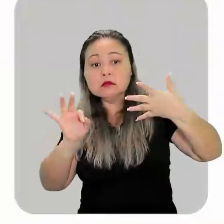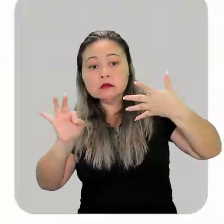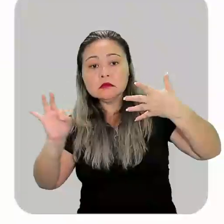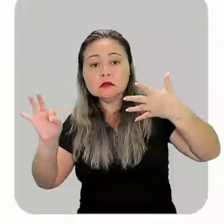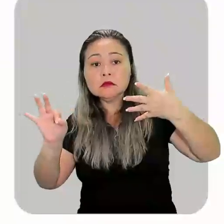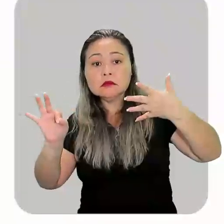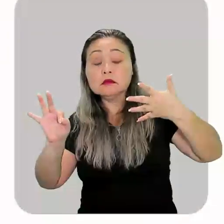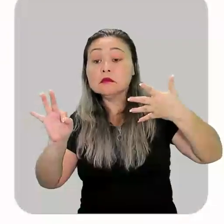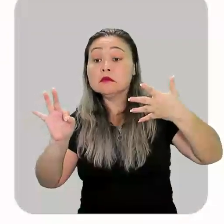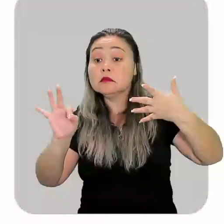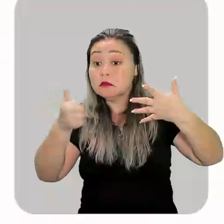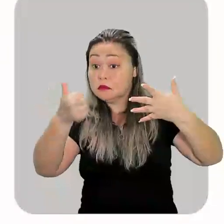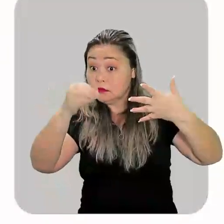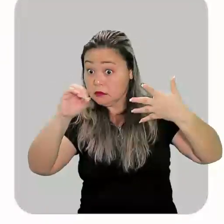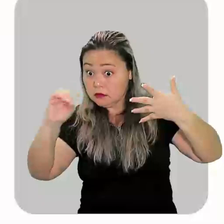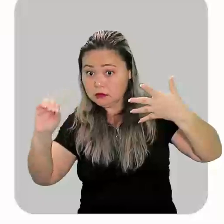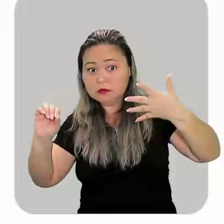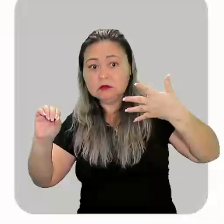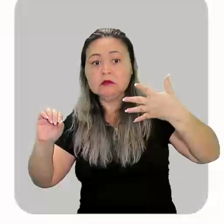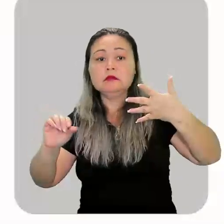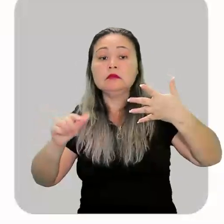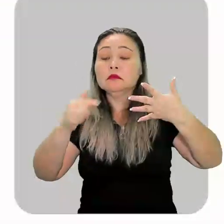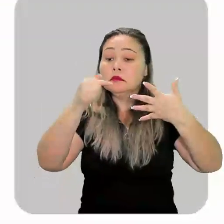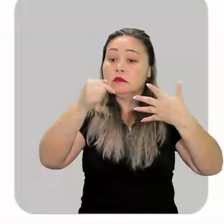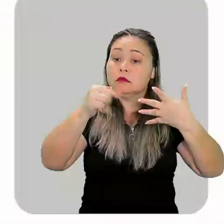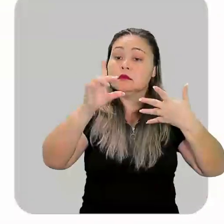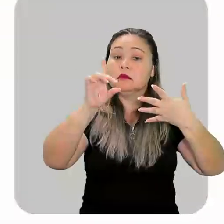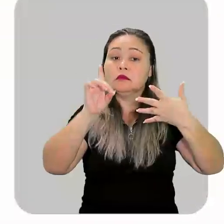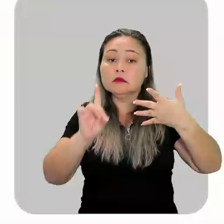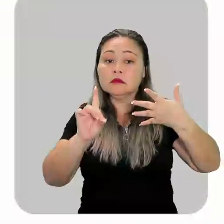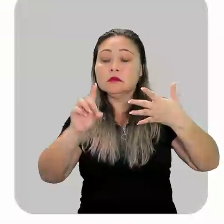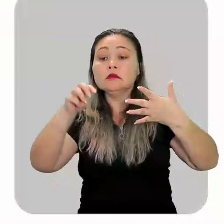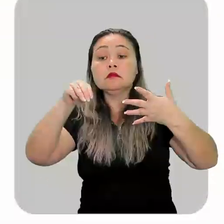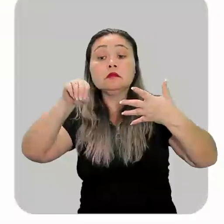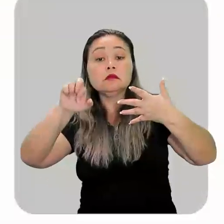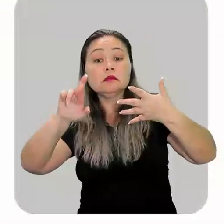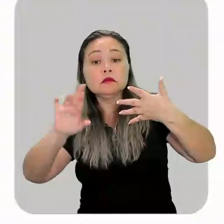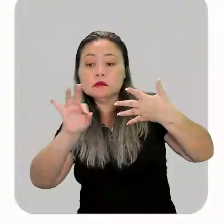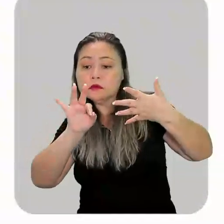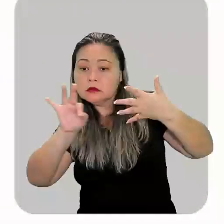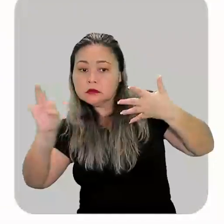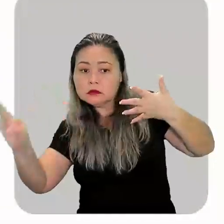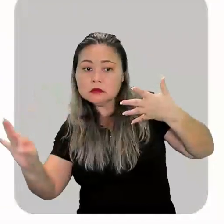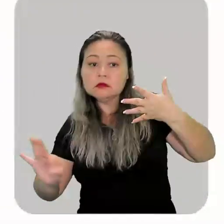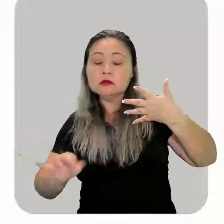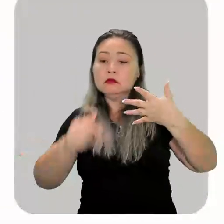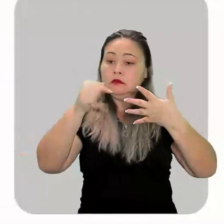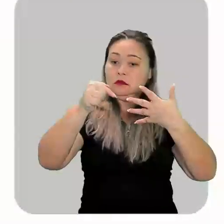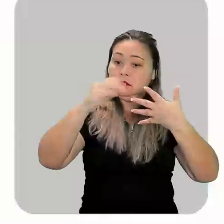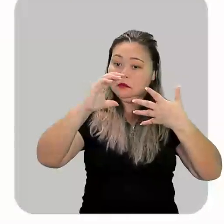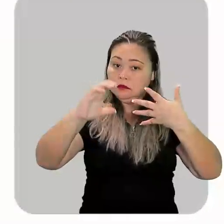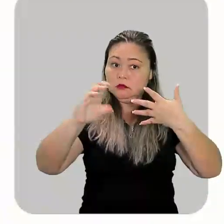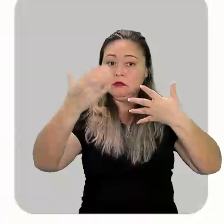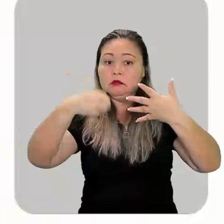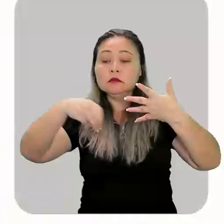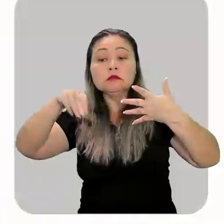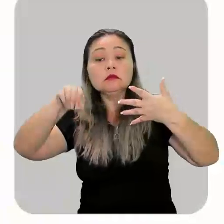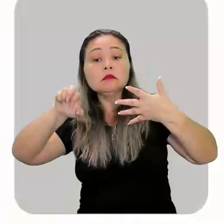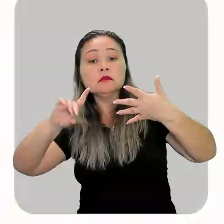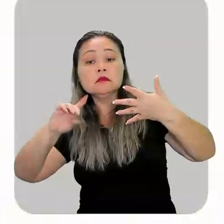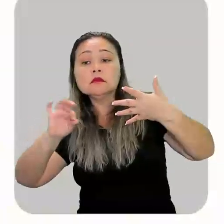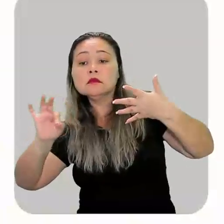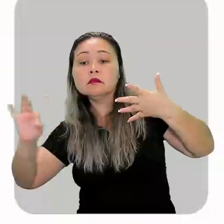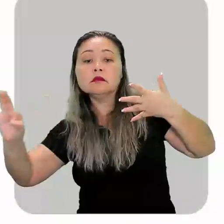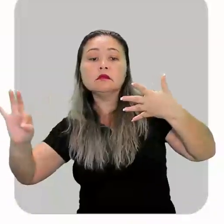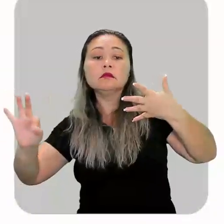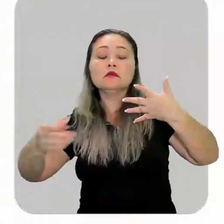quilômetro. Centenas. Centenas. 7 dezenas de milhar de quilômetros. 7 centenas de milhar de